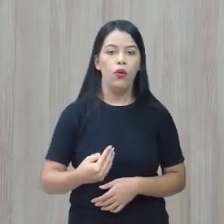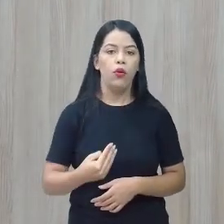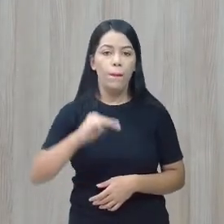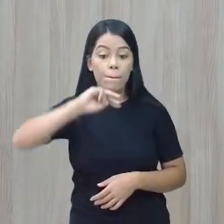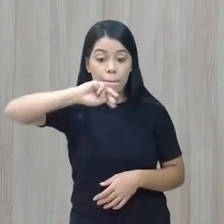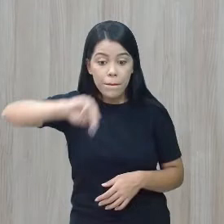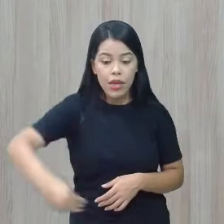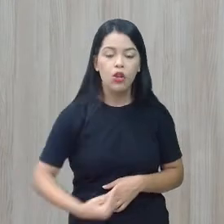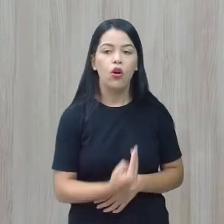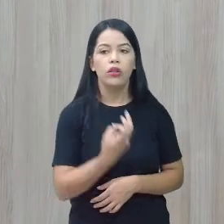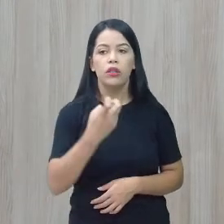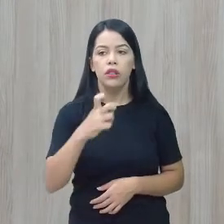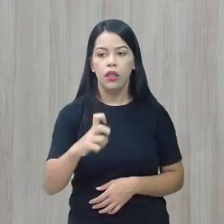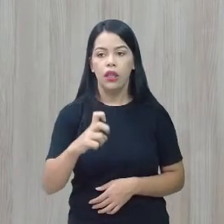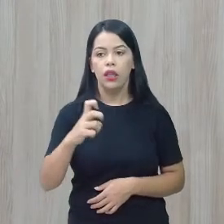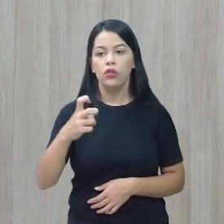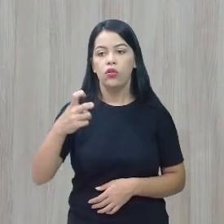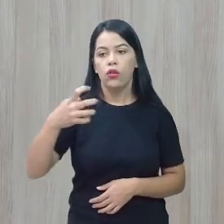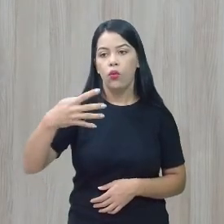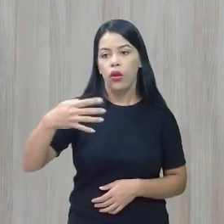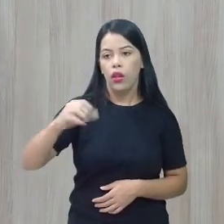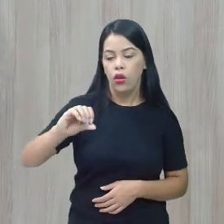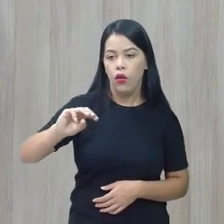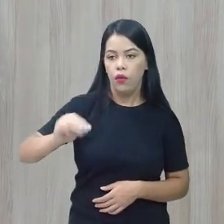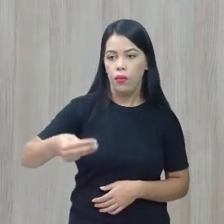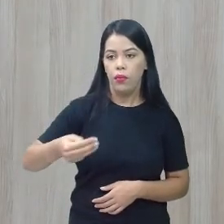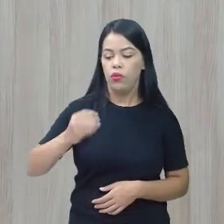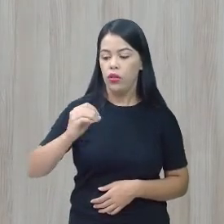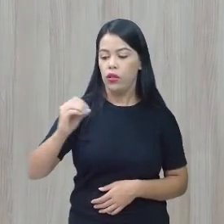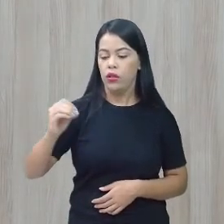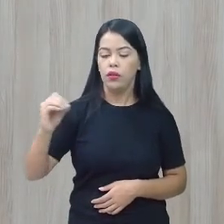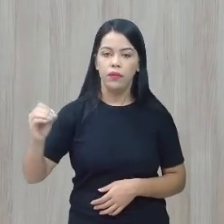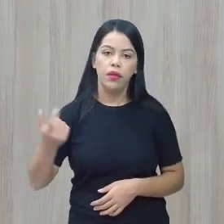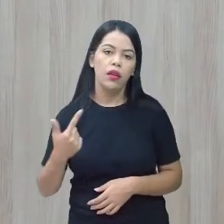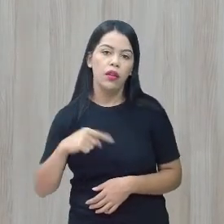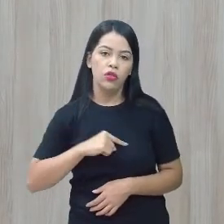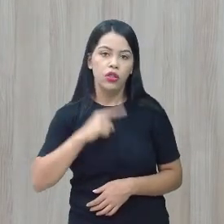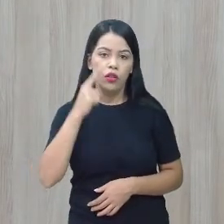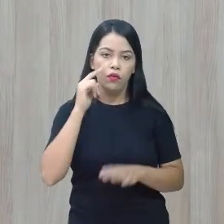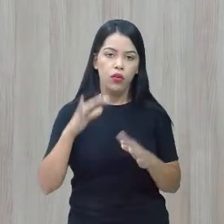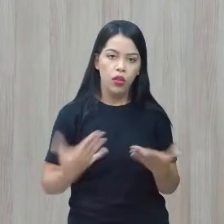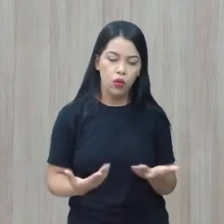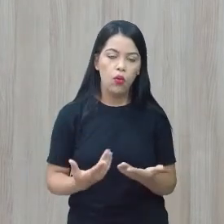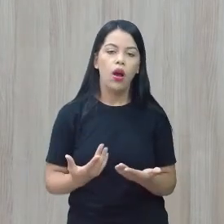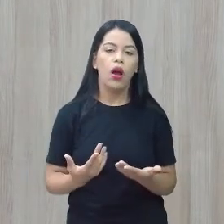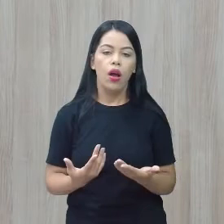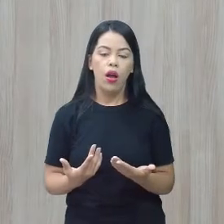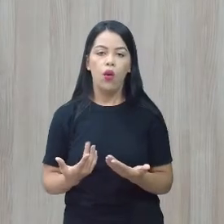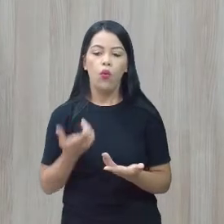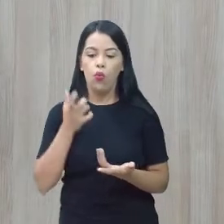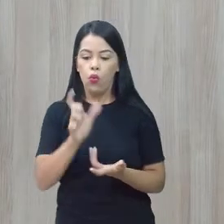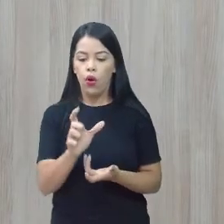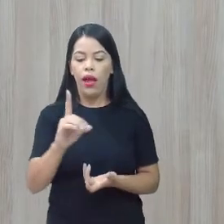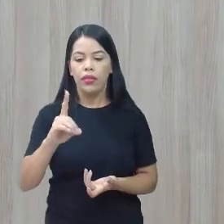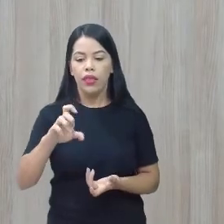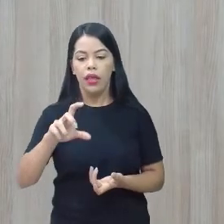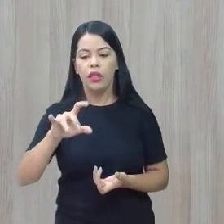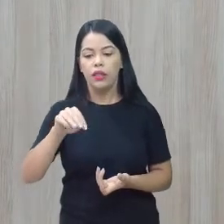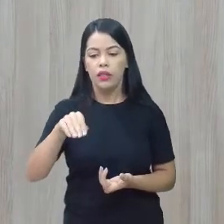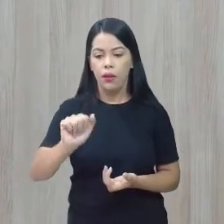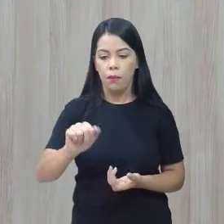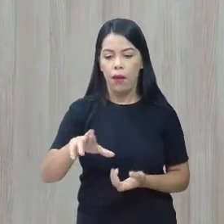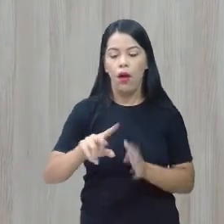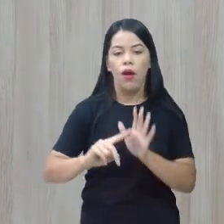2.549.000, né? Então, a gente fez um arredondamento. Na verdade, definimos primeiro a casa decimal referência, depois a gente observou a casa